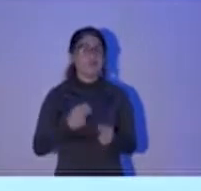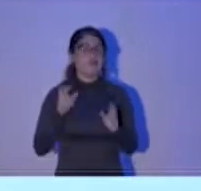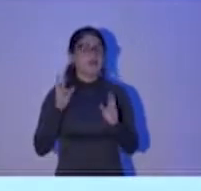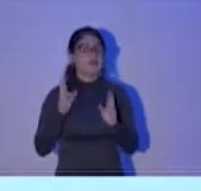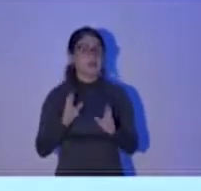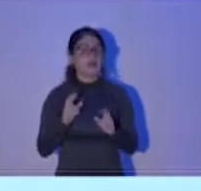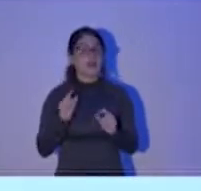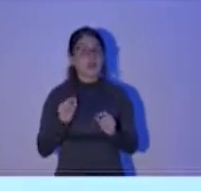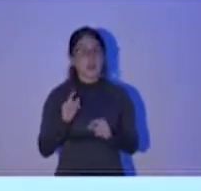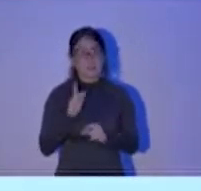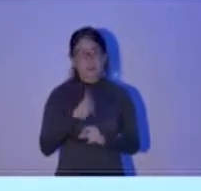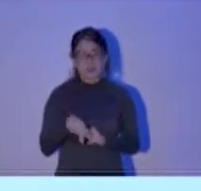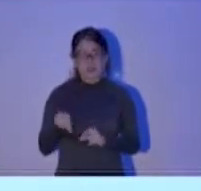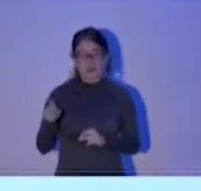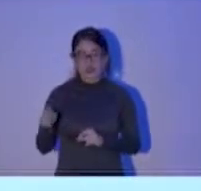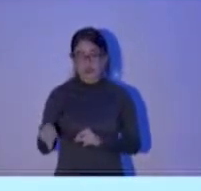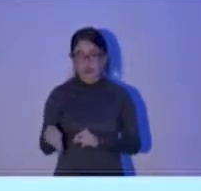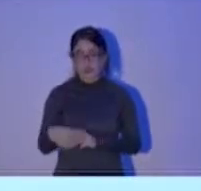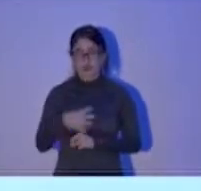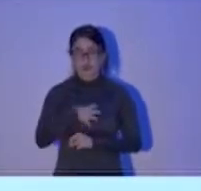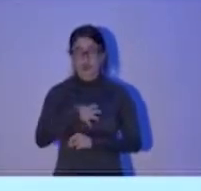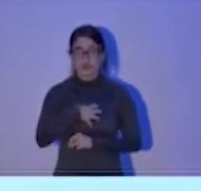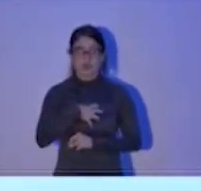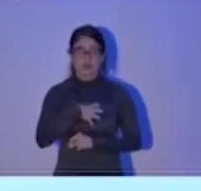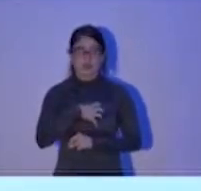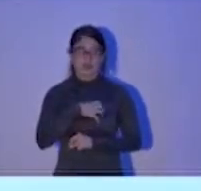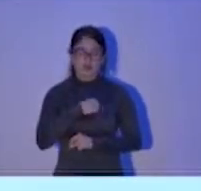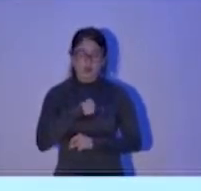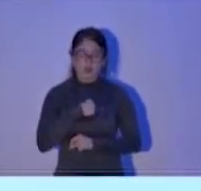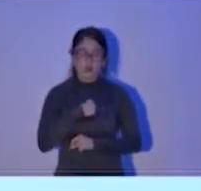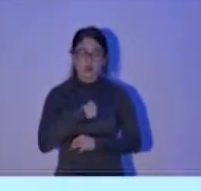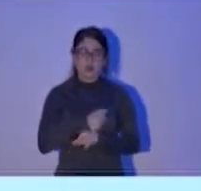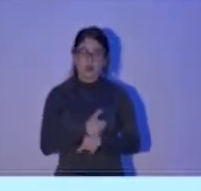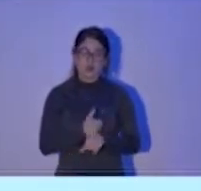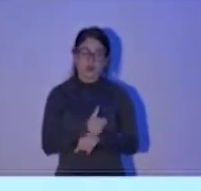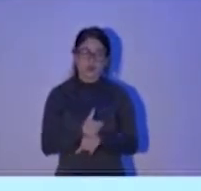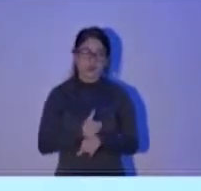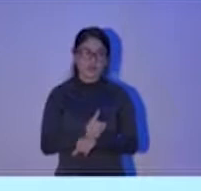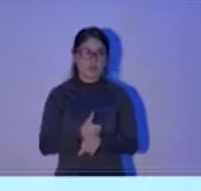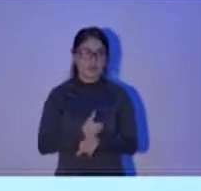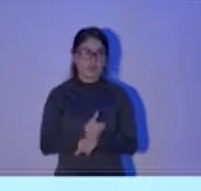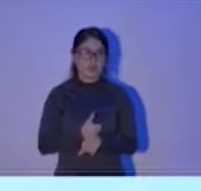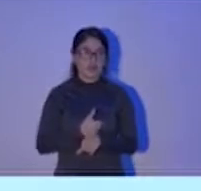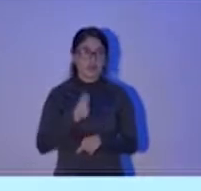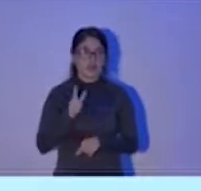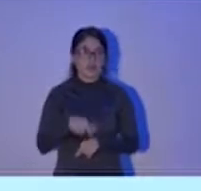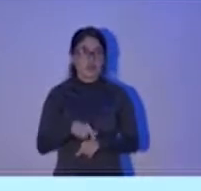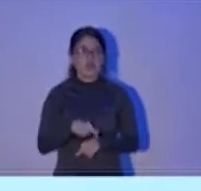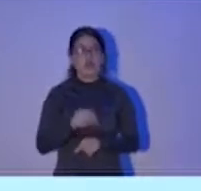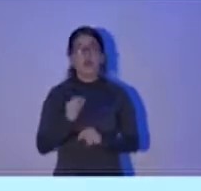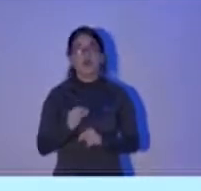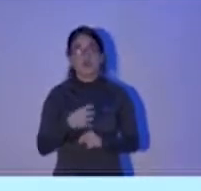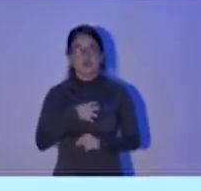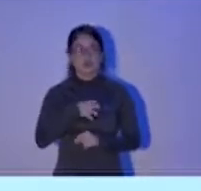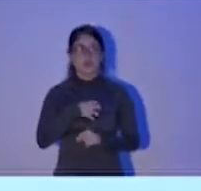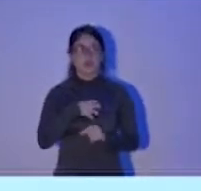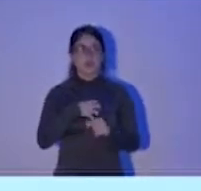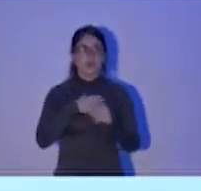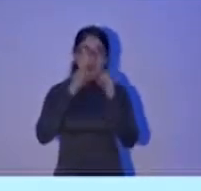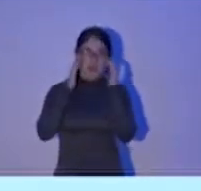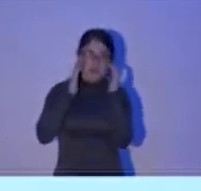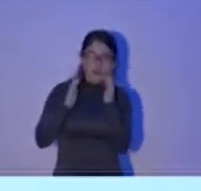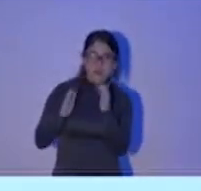professor é esse sentimento de amor à profissão. É esse sentimento de respeito